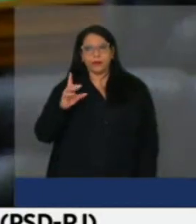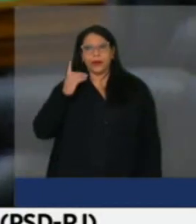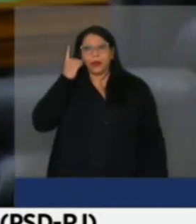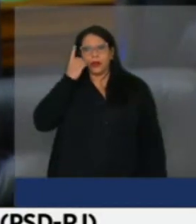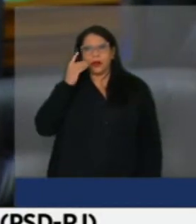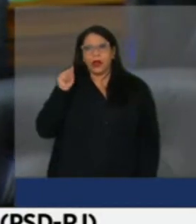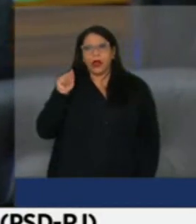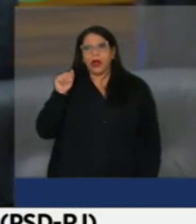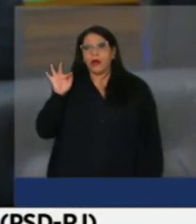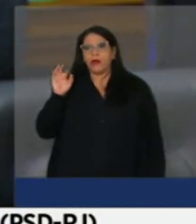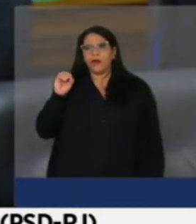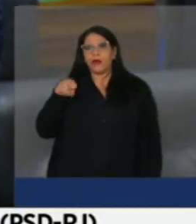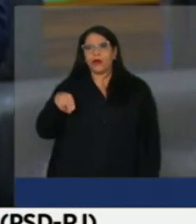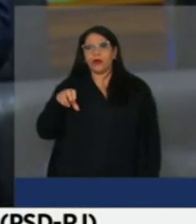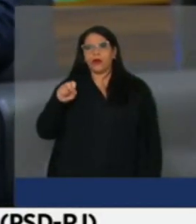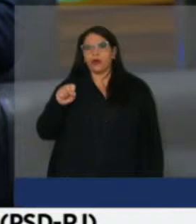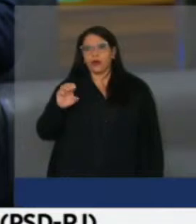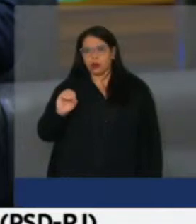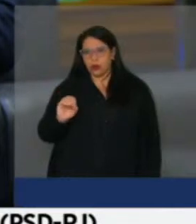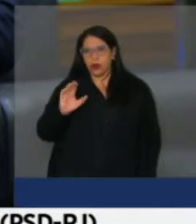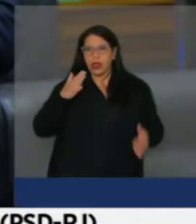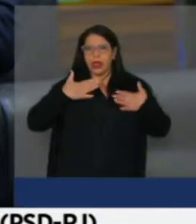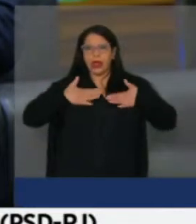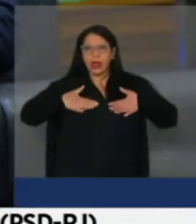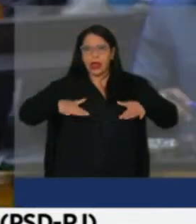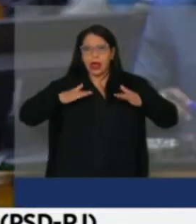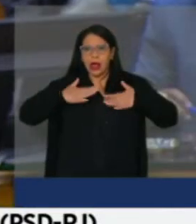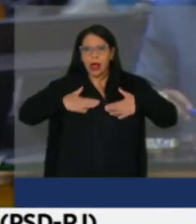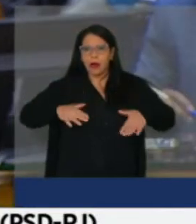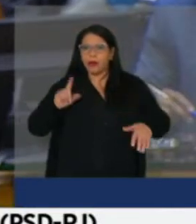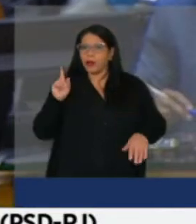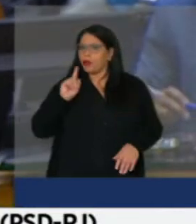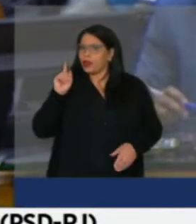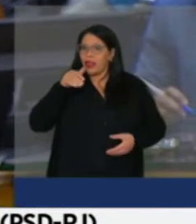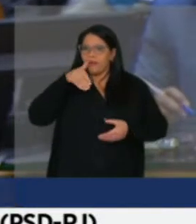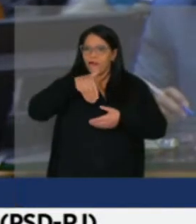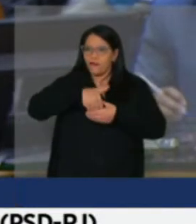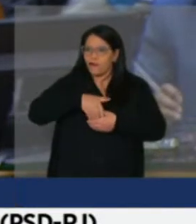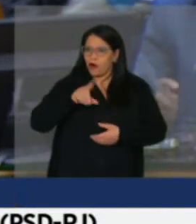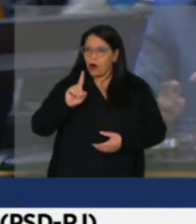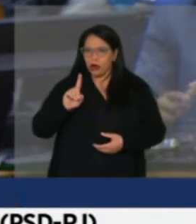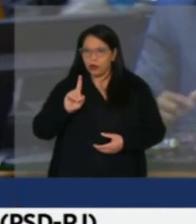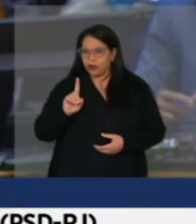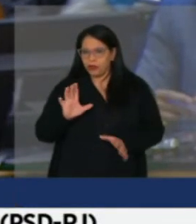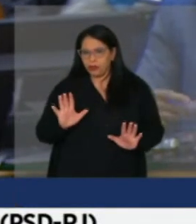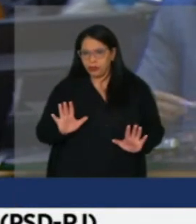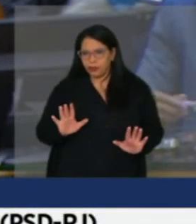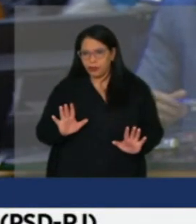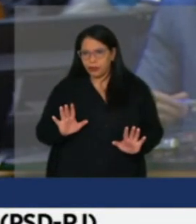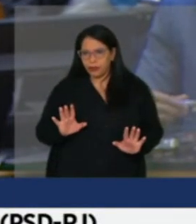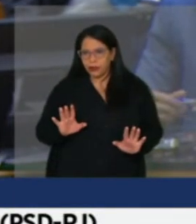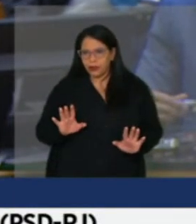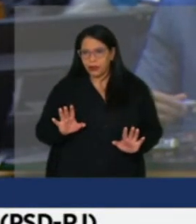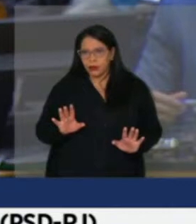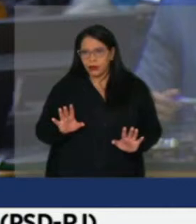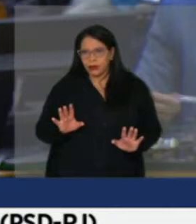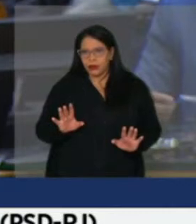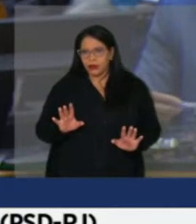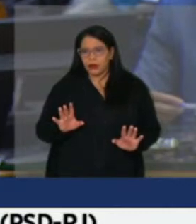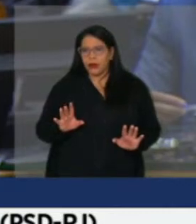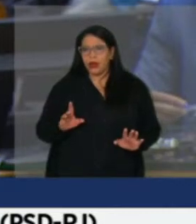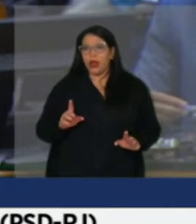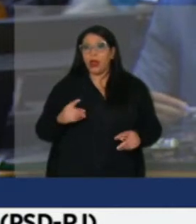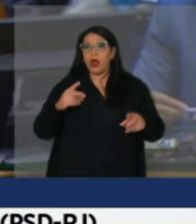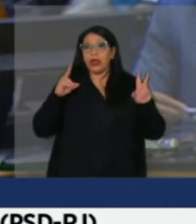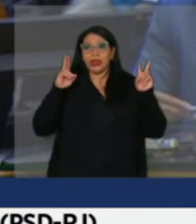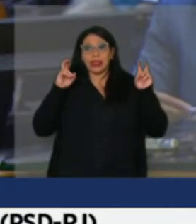Deputado Afonso, eu lhe peço calma. Não tem voto alternativo. Eu quero lhe dizer o seguinte. Nós estamos